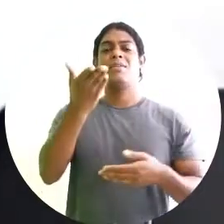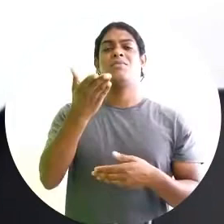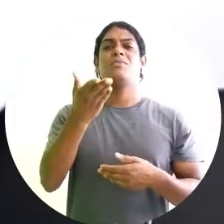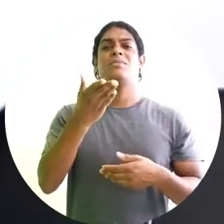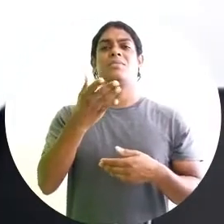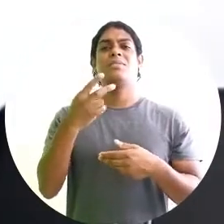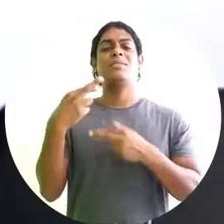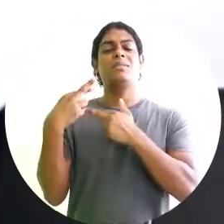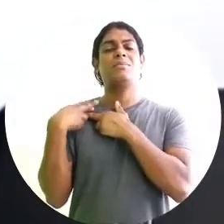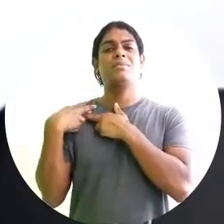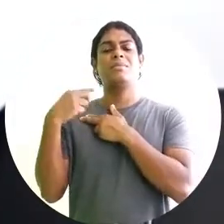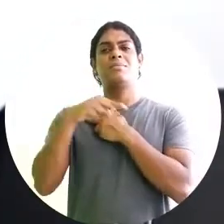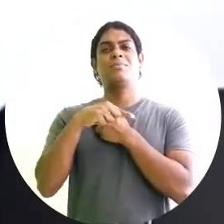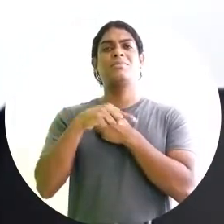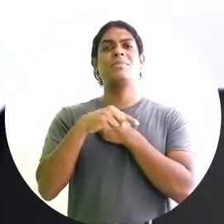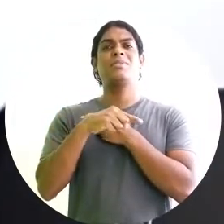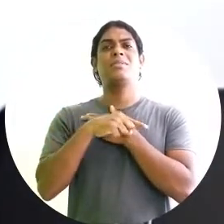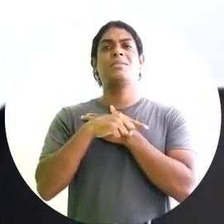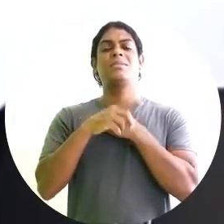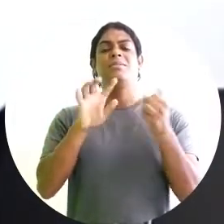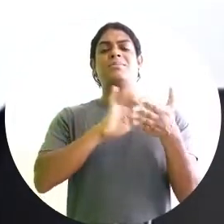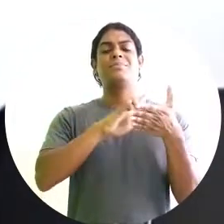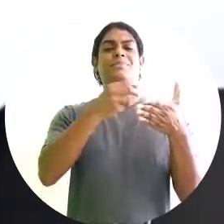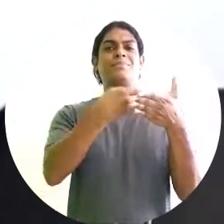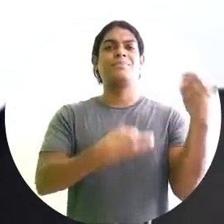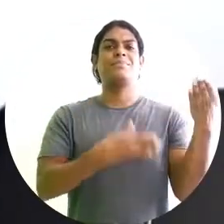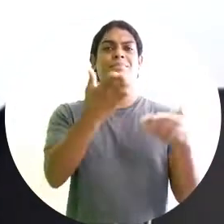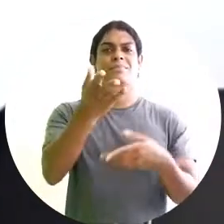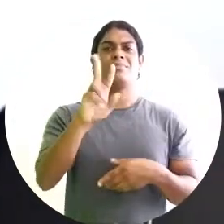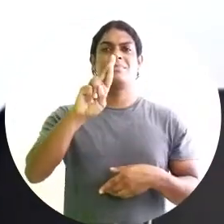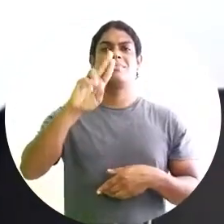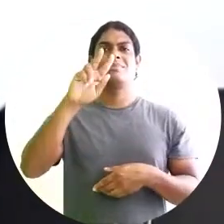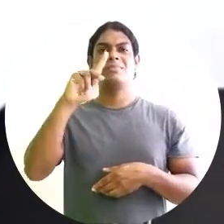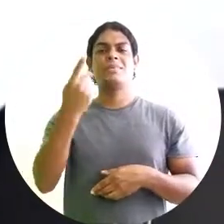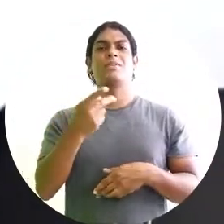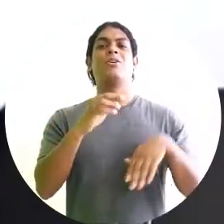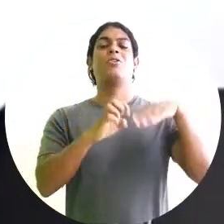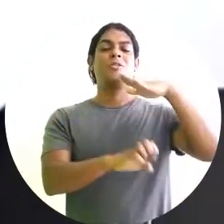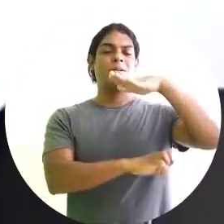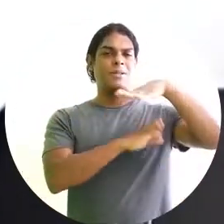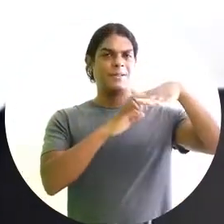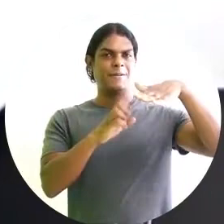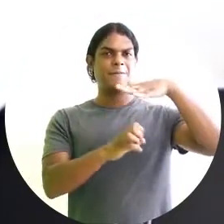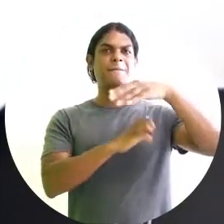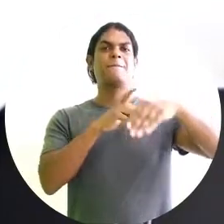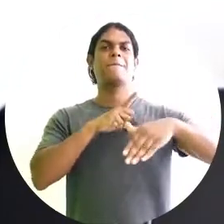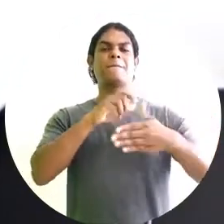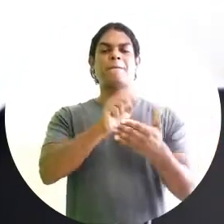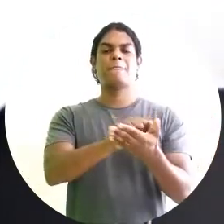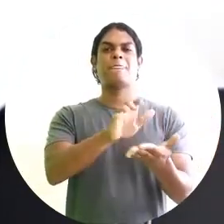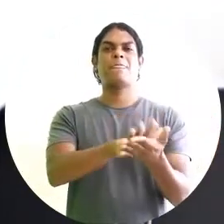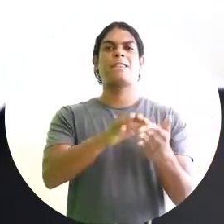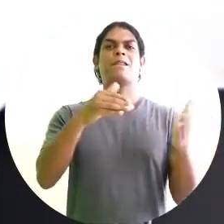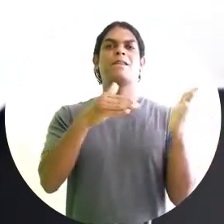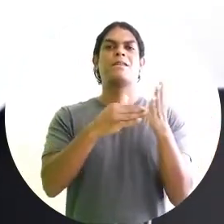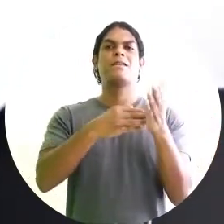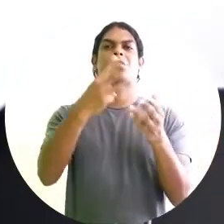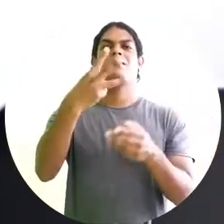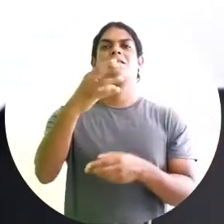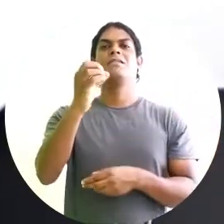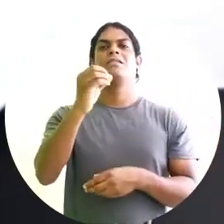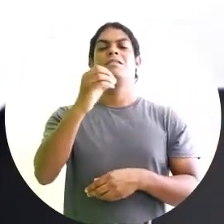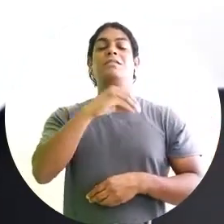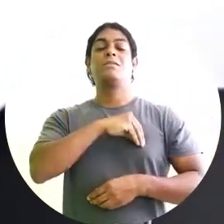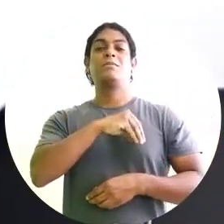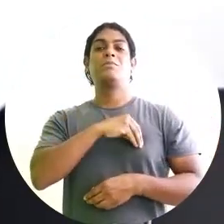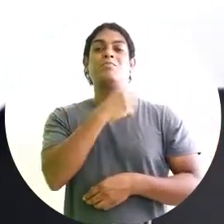técnicos de RH. O que acontece? A empresa fica sujeita a multas de até 30 salário mínimo